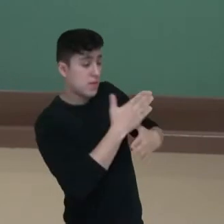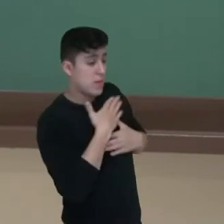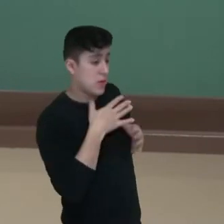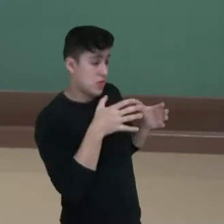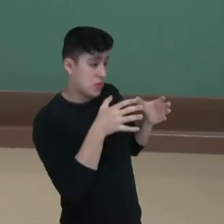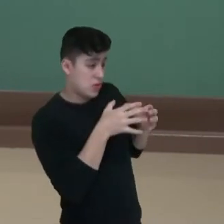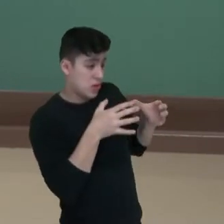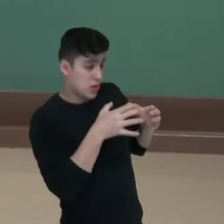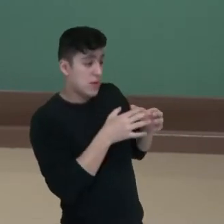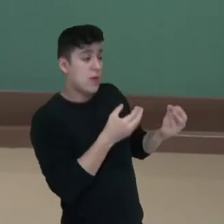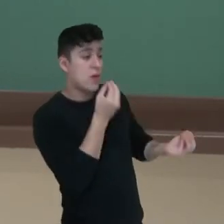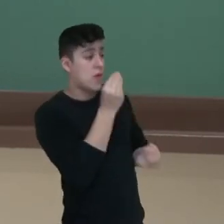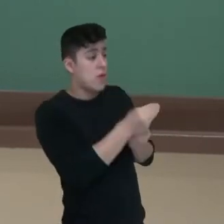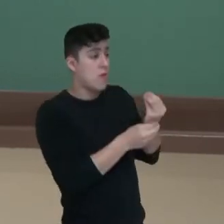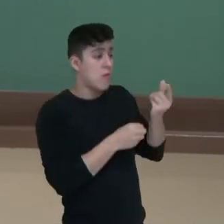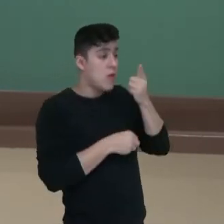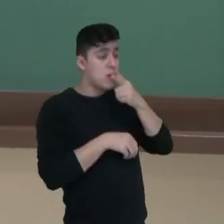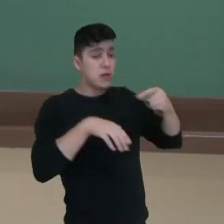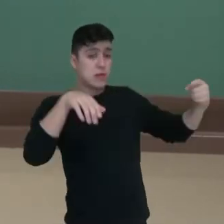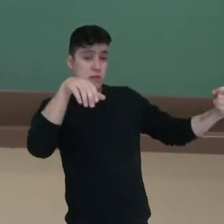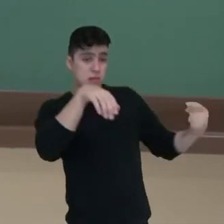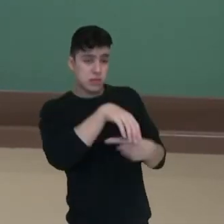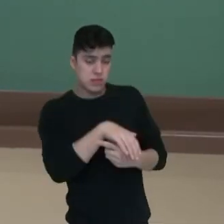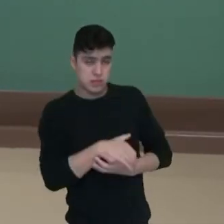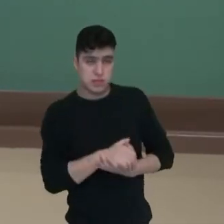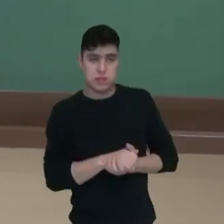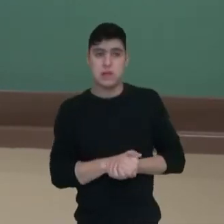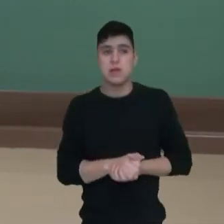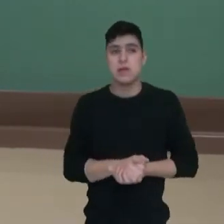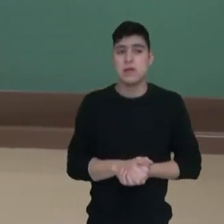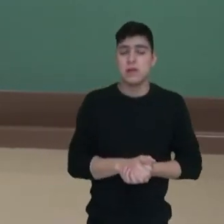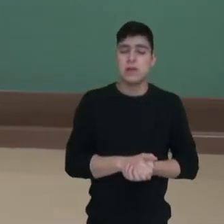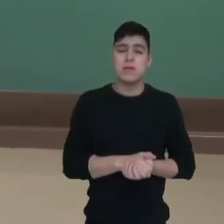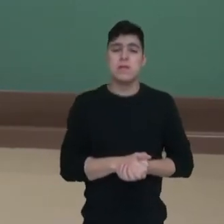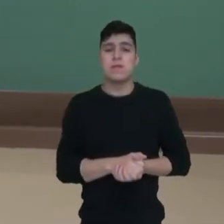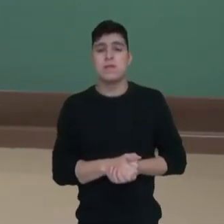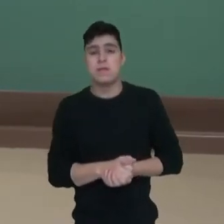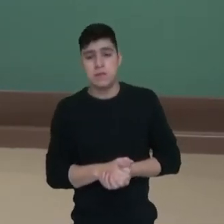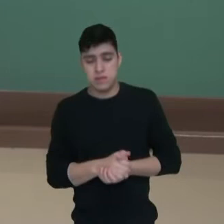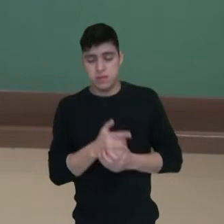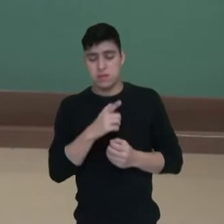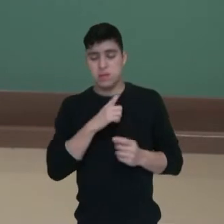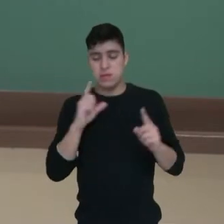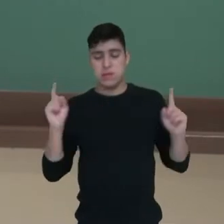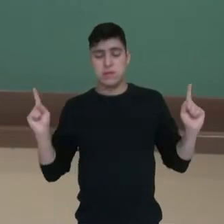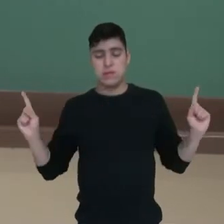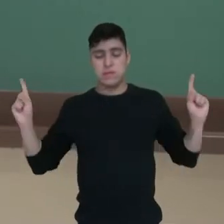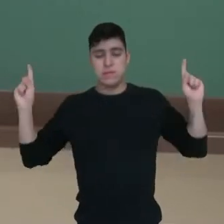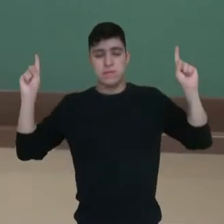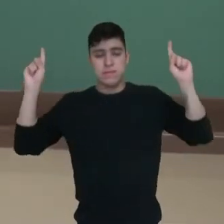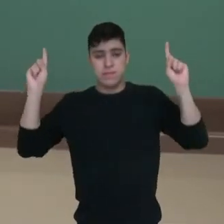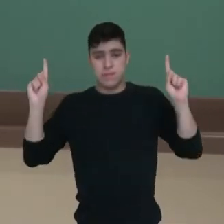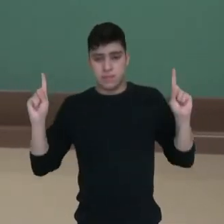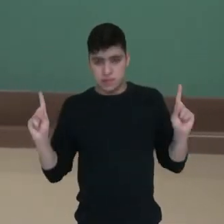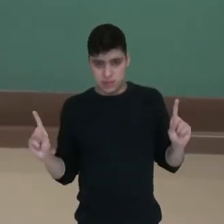Então a gente tem o retângulo da quadra, né? Então fica dois chamadores atrás